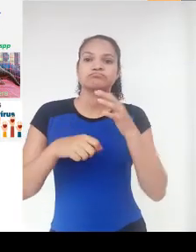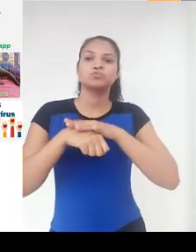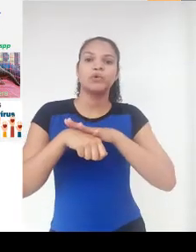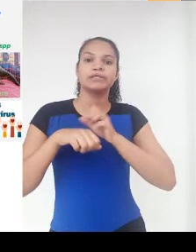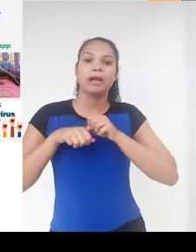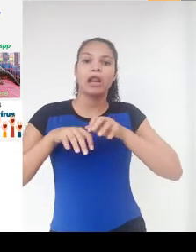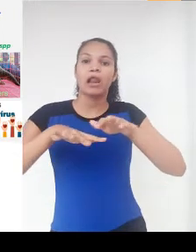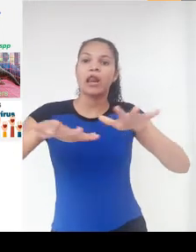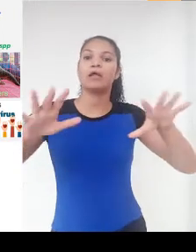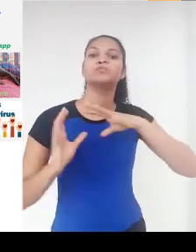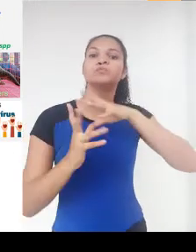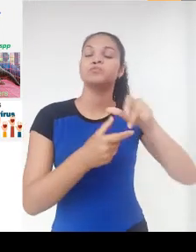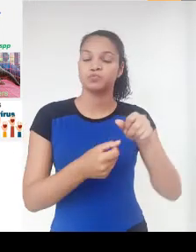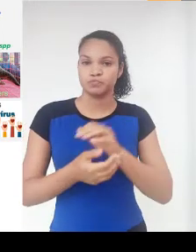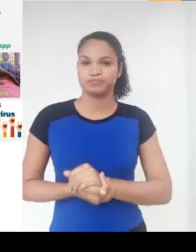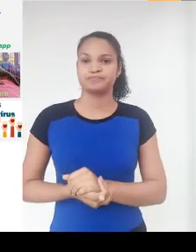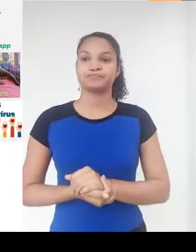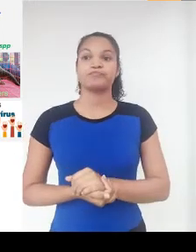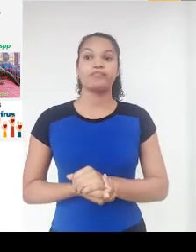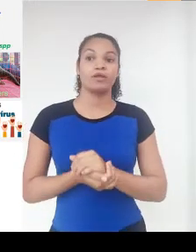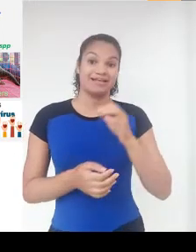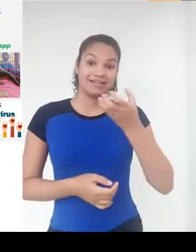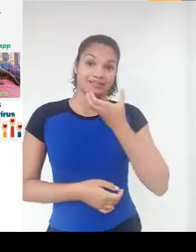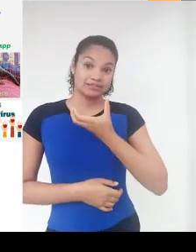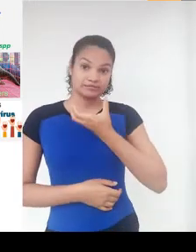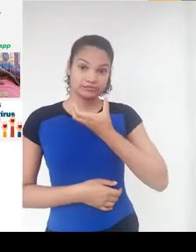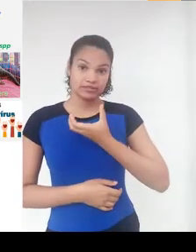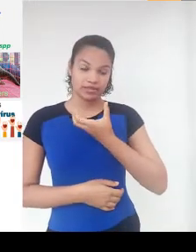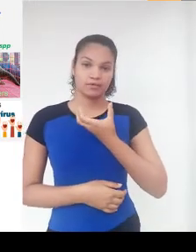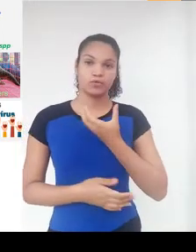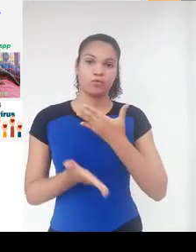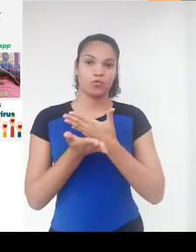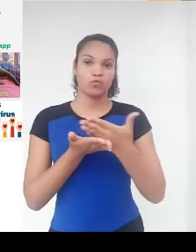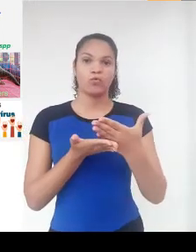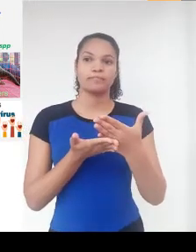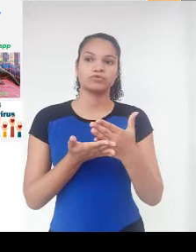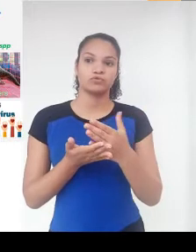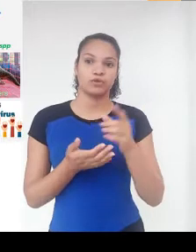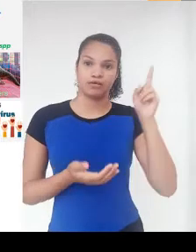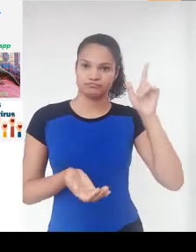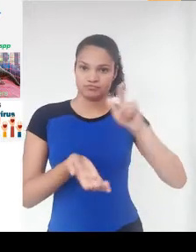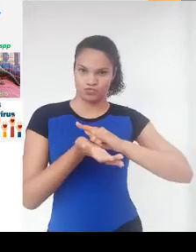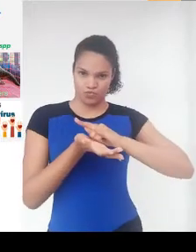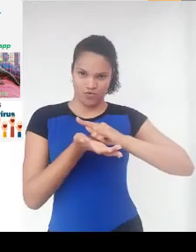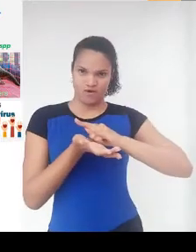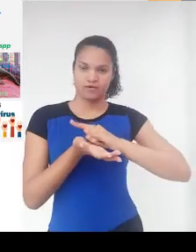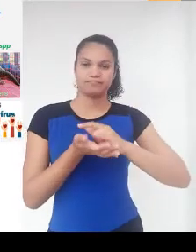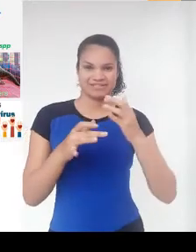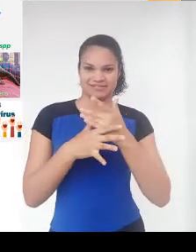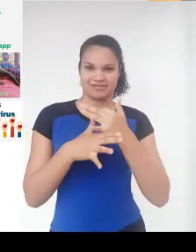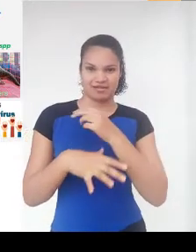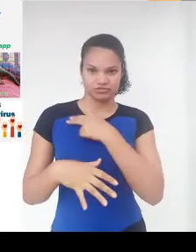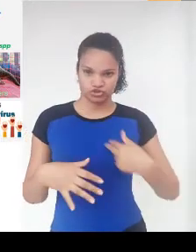da doença no mundo? Em dezembro, começou a haver, numa cidade de Wuhan, uma cidade de aproximadamente 11